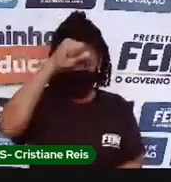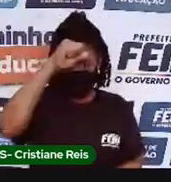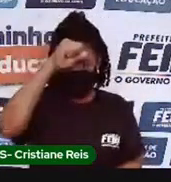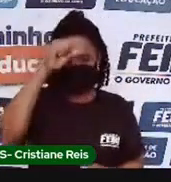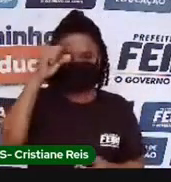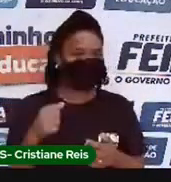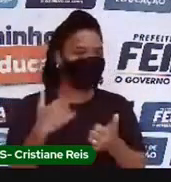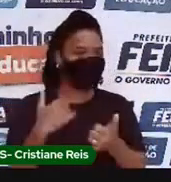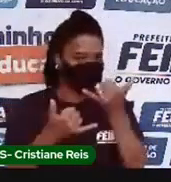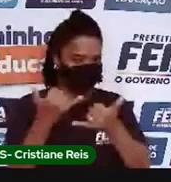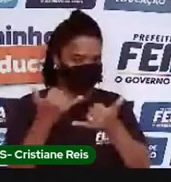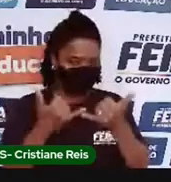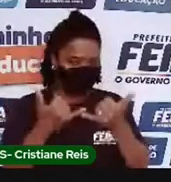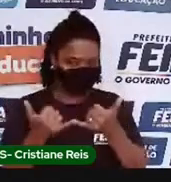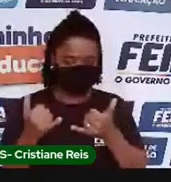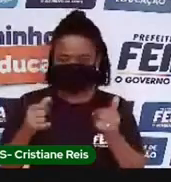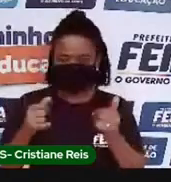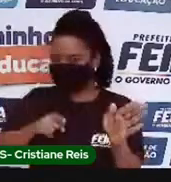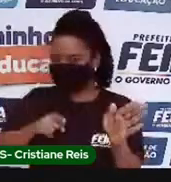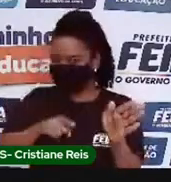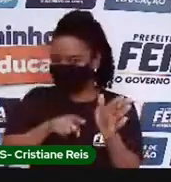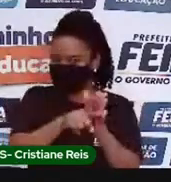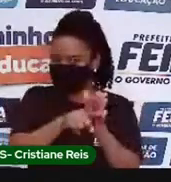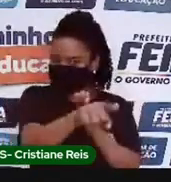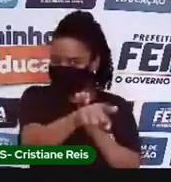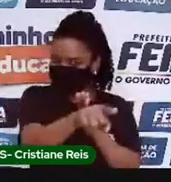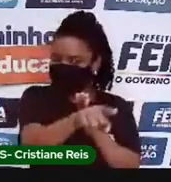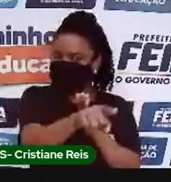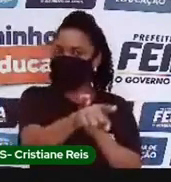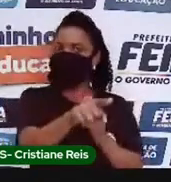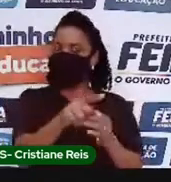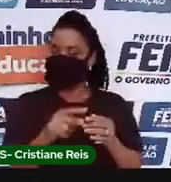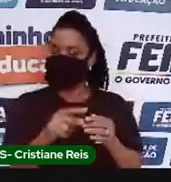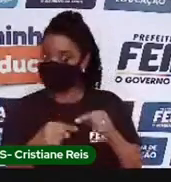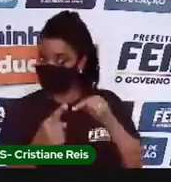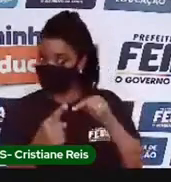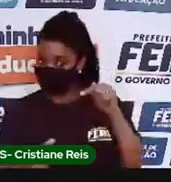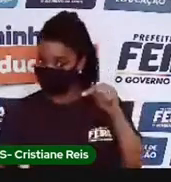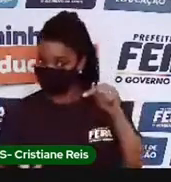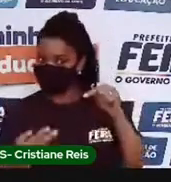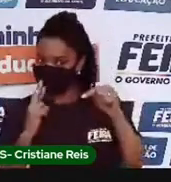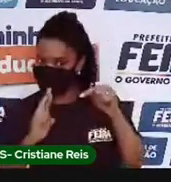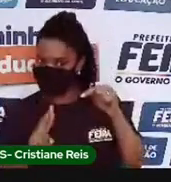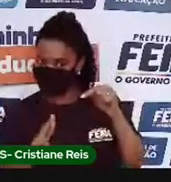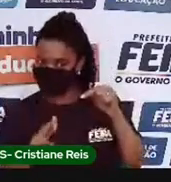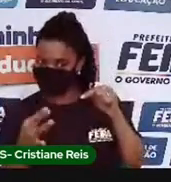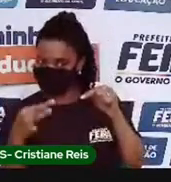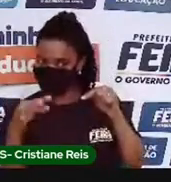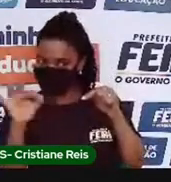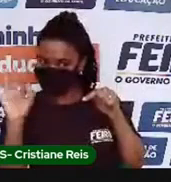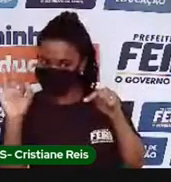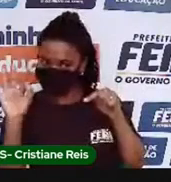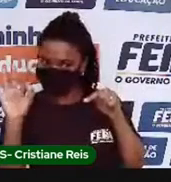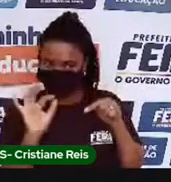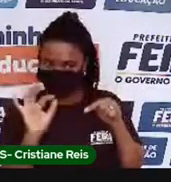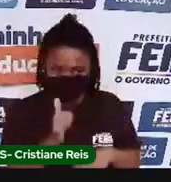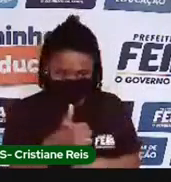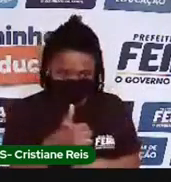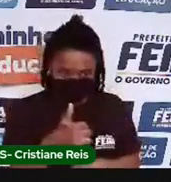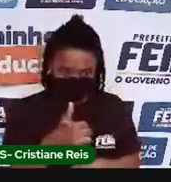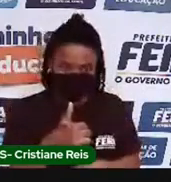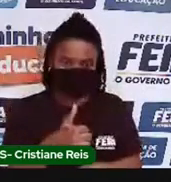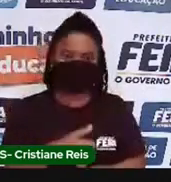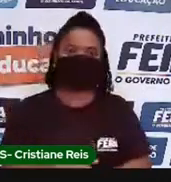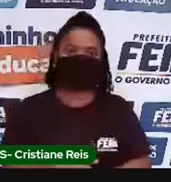Quiz. Eu pergunto e vocês anotam aí no caderninho a alternativa correta. Está certo? Vamos lá.